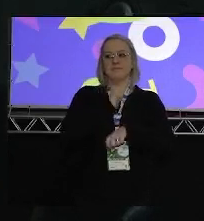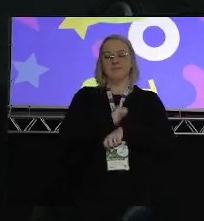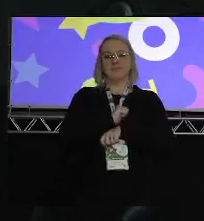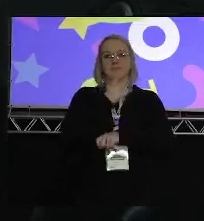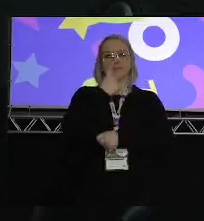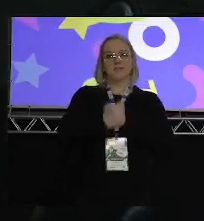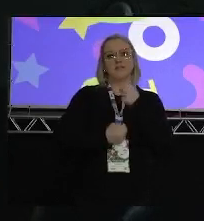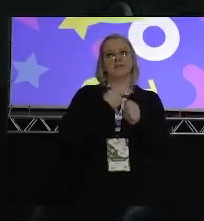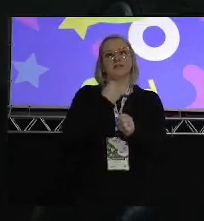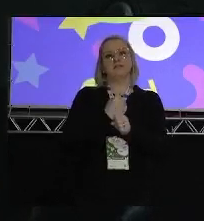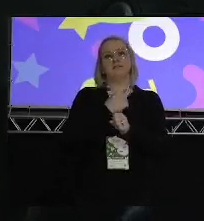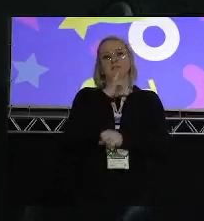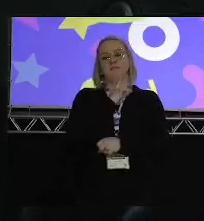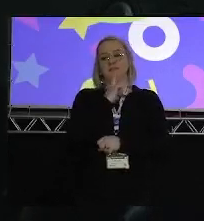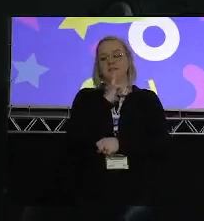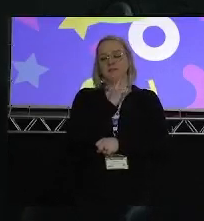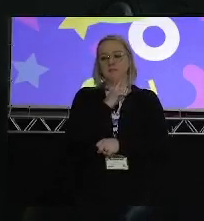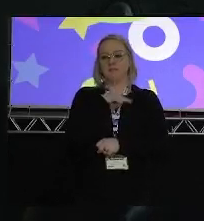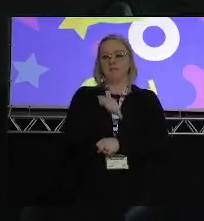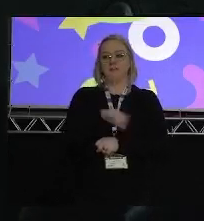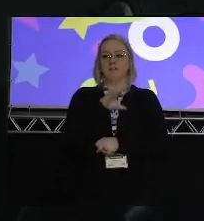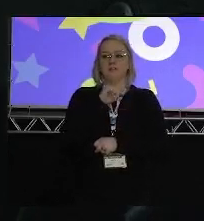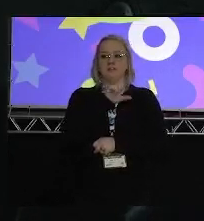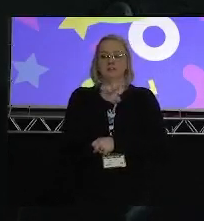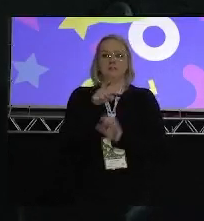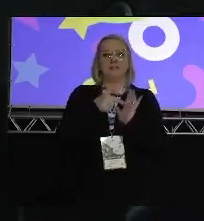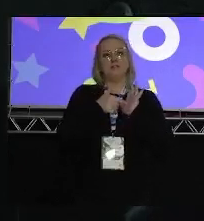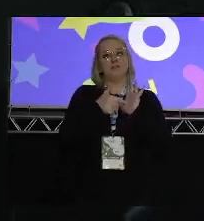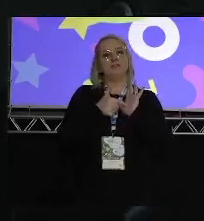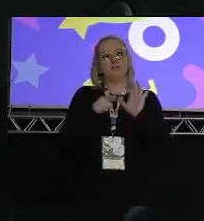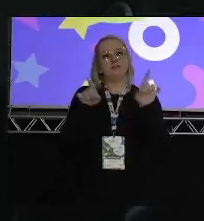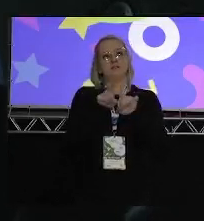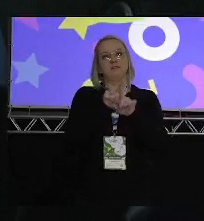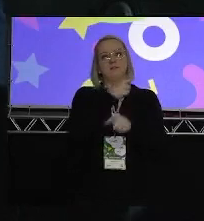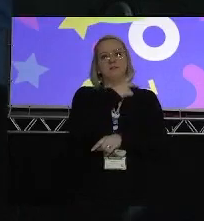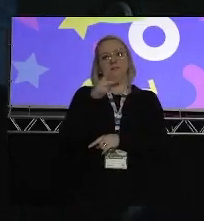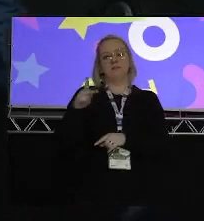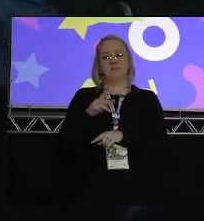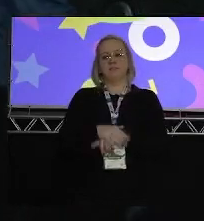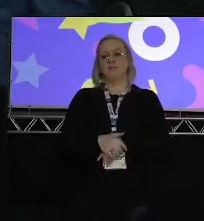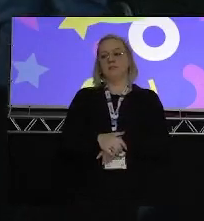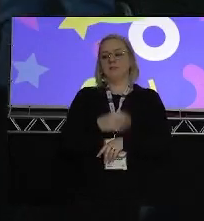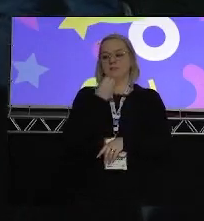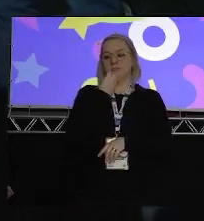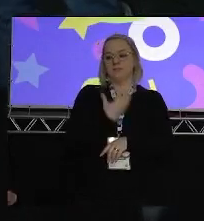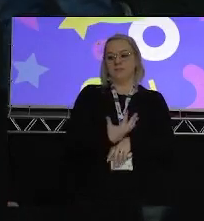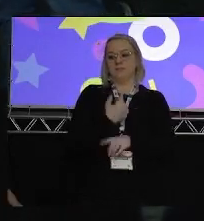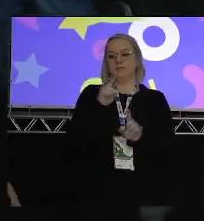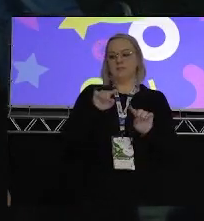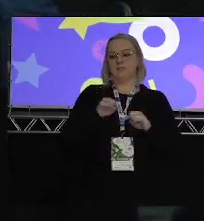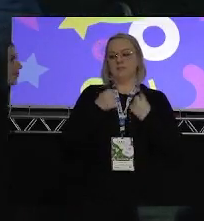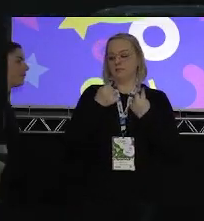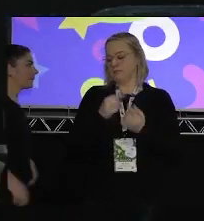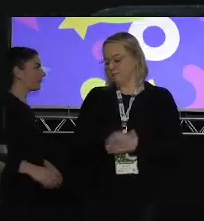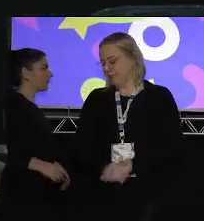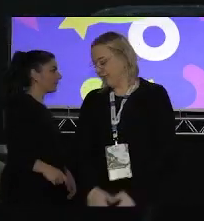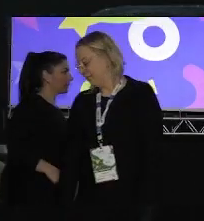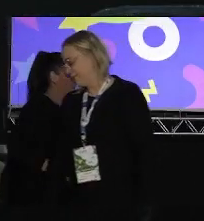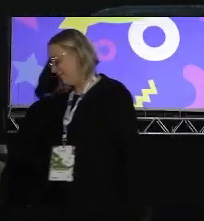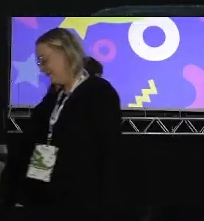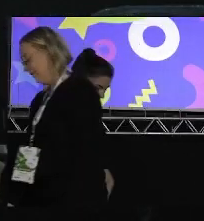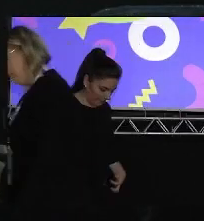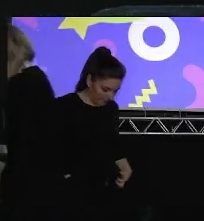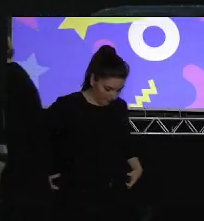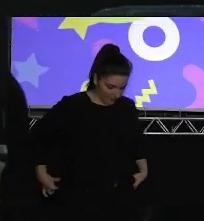tenha esse case para poder apresentar para vocês também. Tá bom, gente? Bom, meu desafio, então, é demonstrar como é que a gente pode